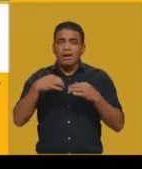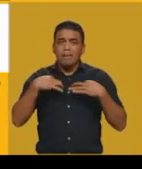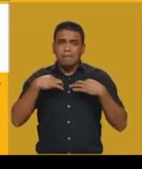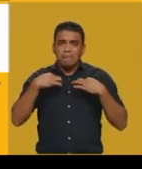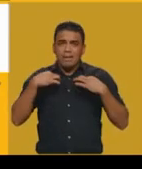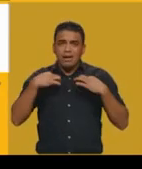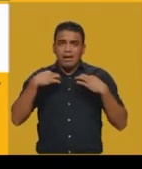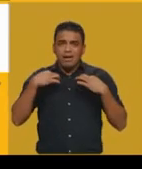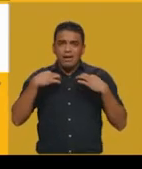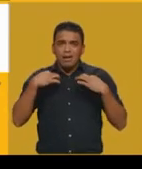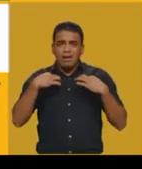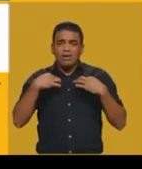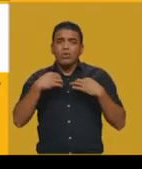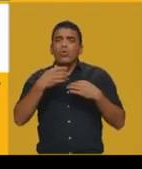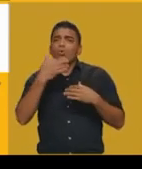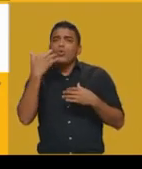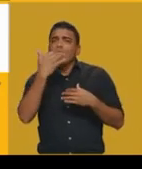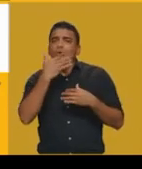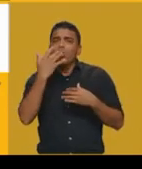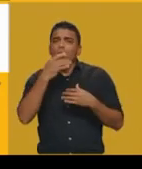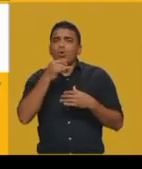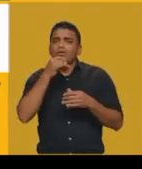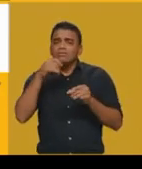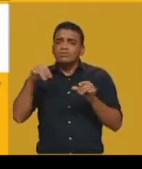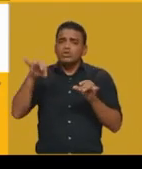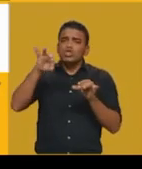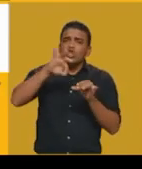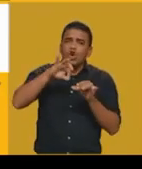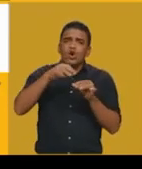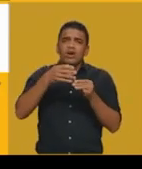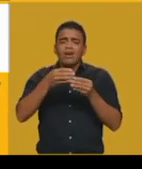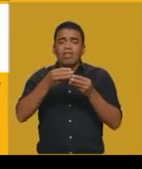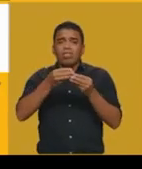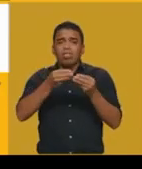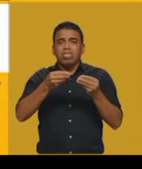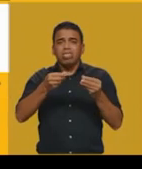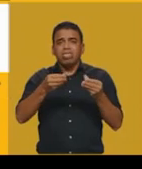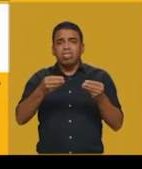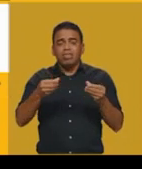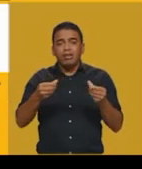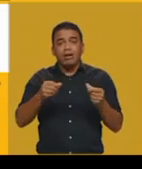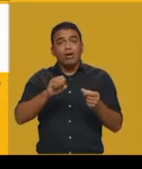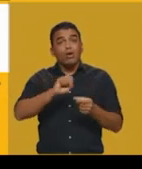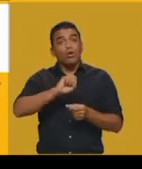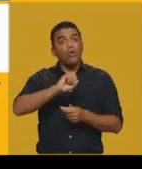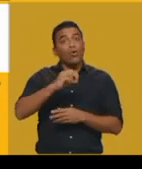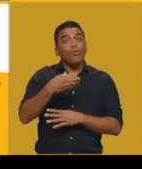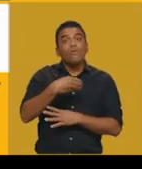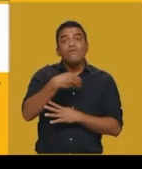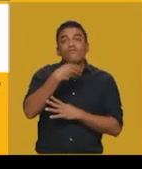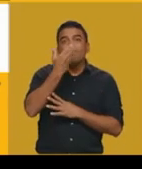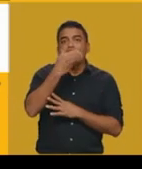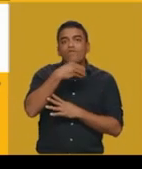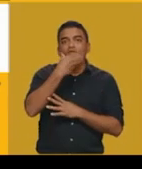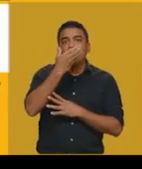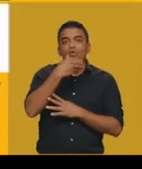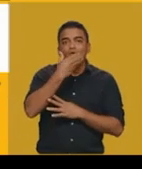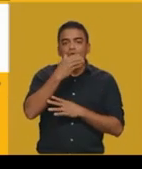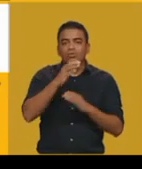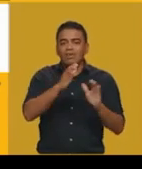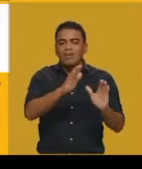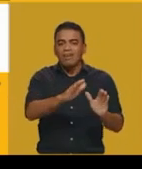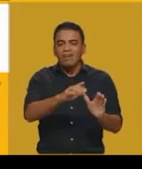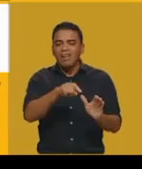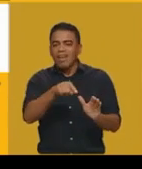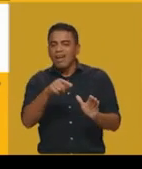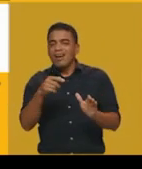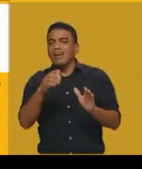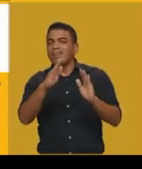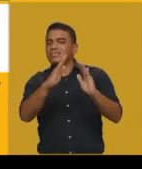de cor. Ou quando, por exemplo, você tem uma fruta que vai amadurecendo na cesta da sua